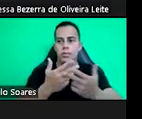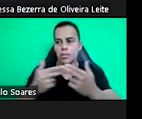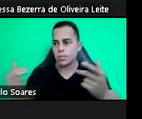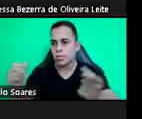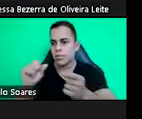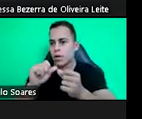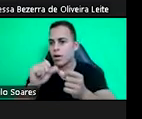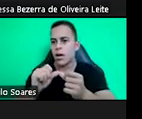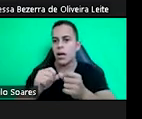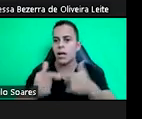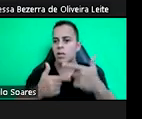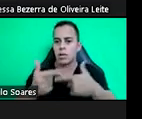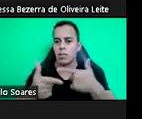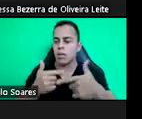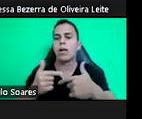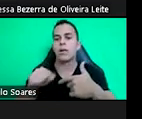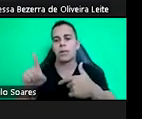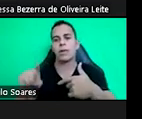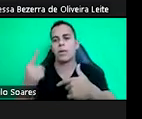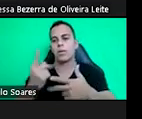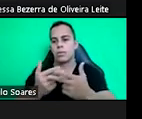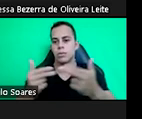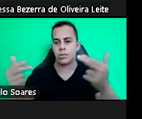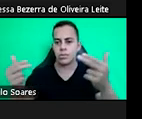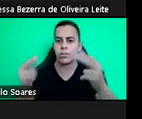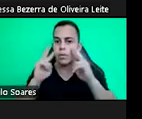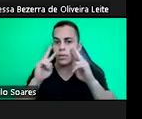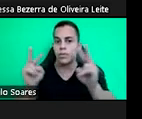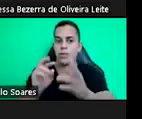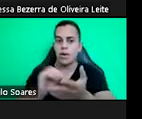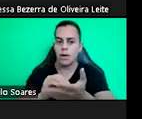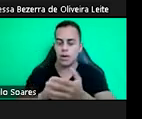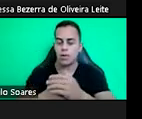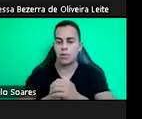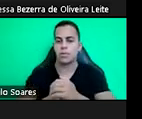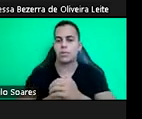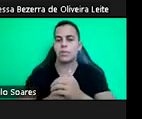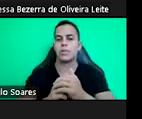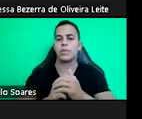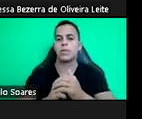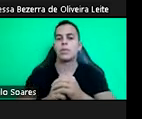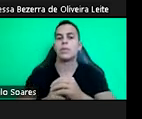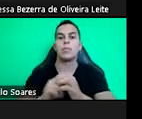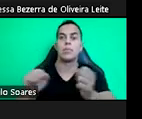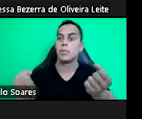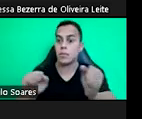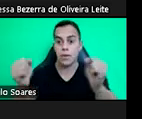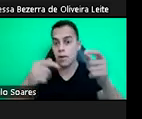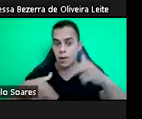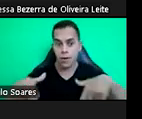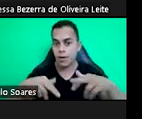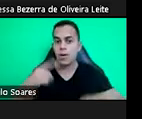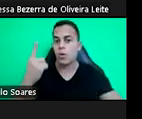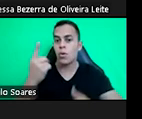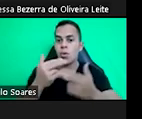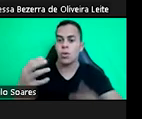no local de trabalho. Esse é um dos sintomas de desatenção. No caso da hiperatividade, um sintoma bastante importante,